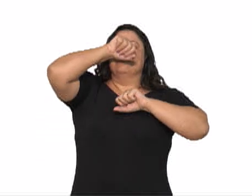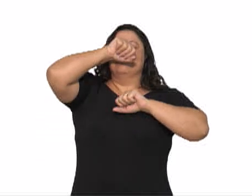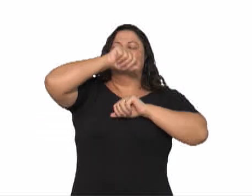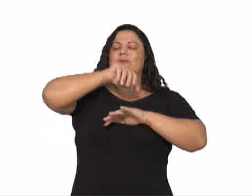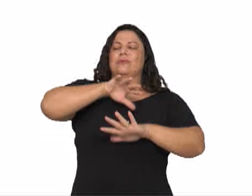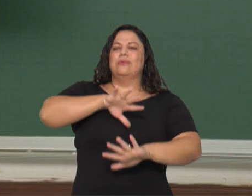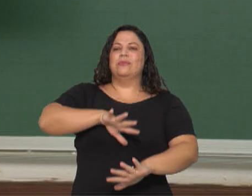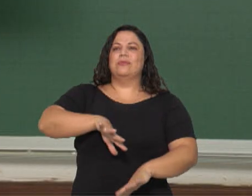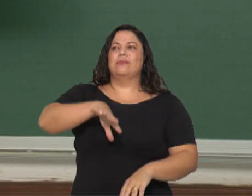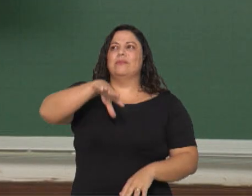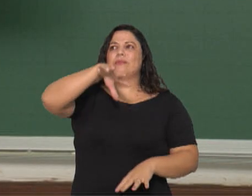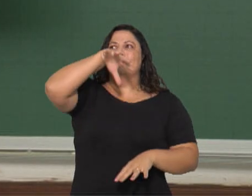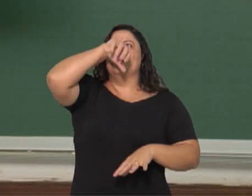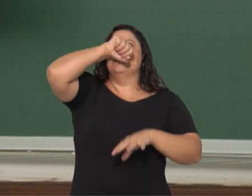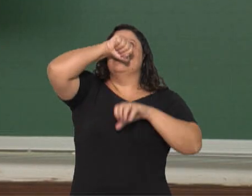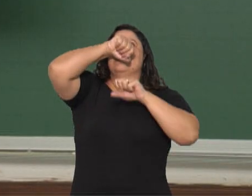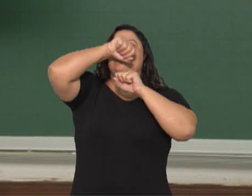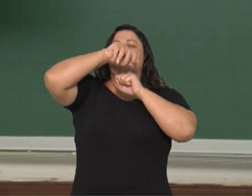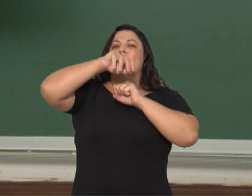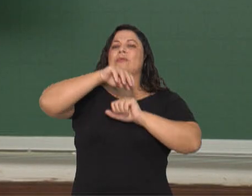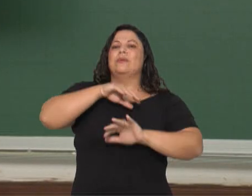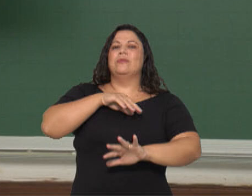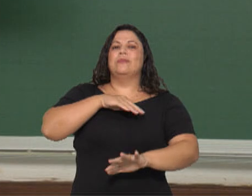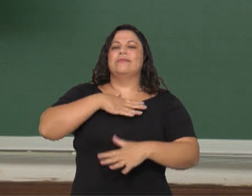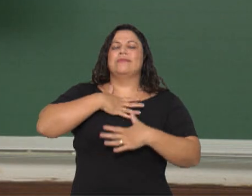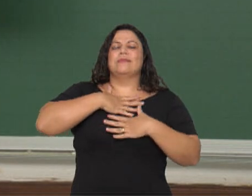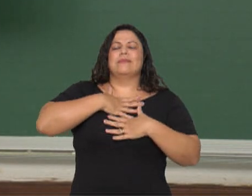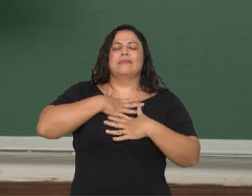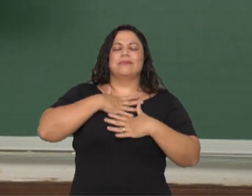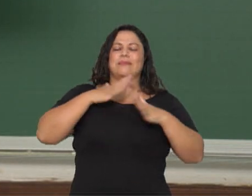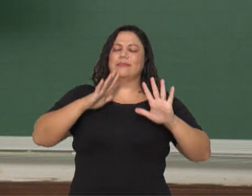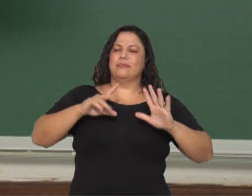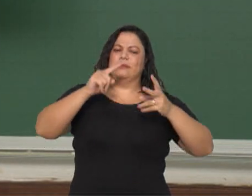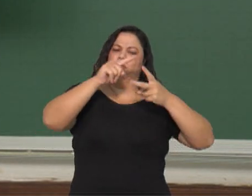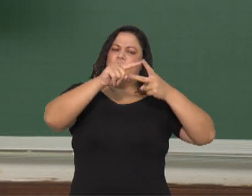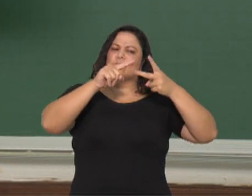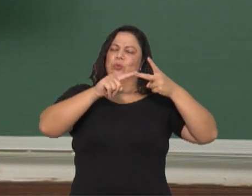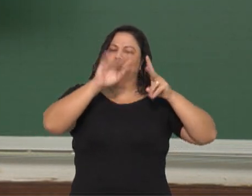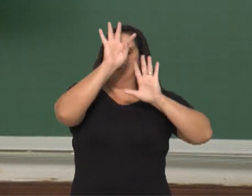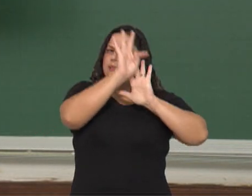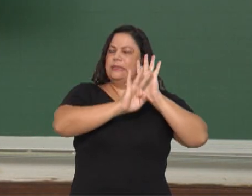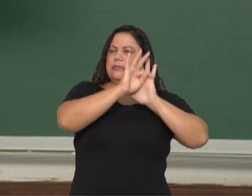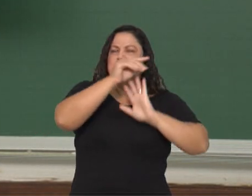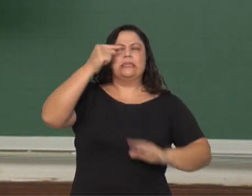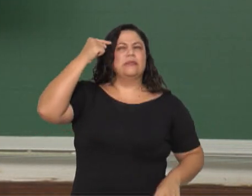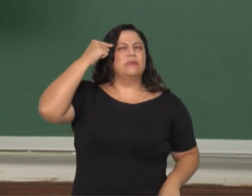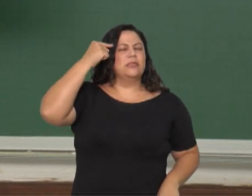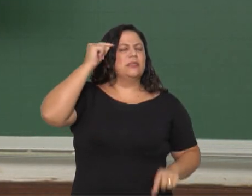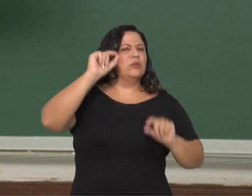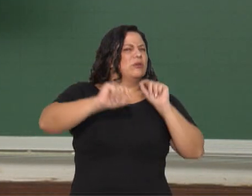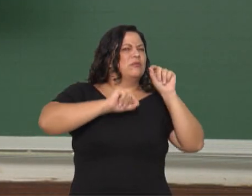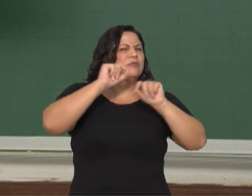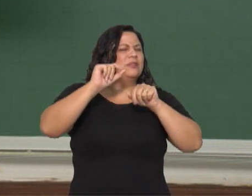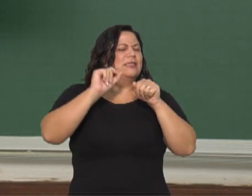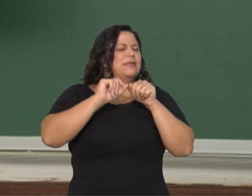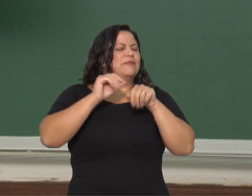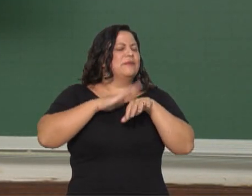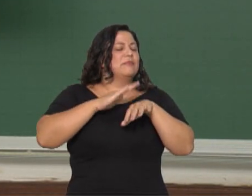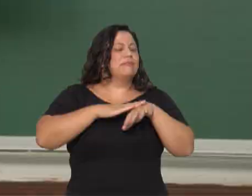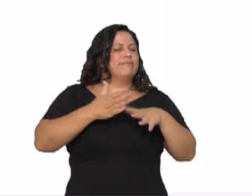Vejam, dois textos para vocês pensarem um pouquinho o que vocês fariam se tivessem mais